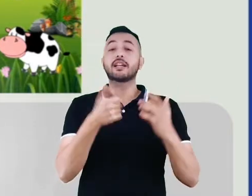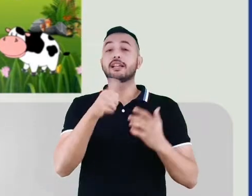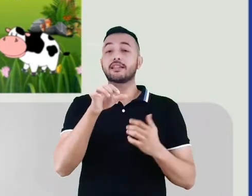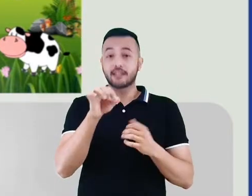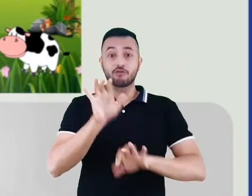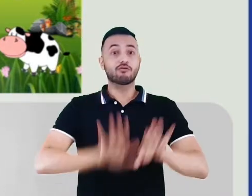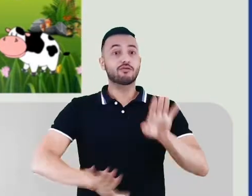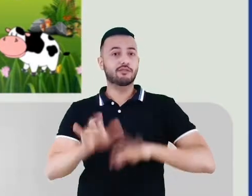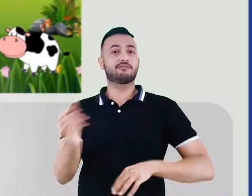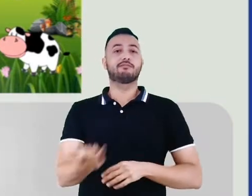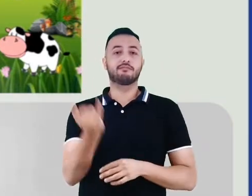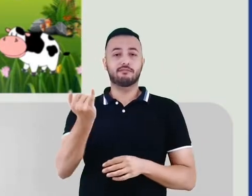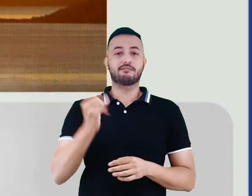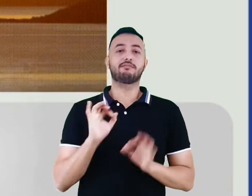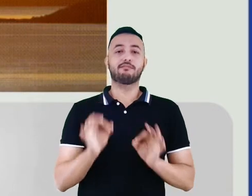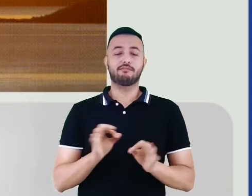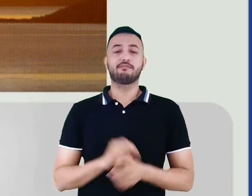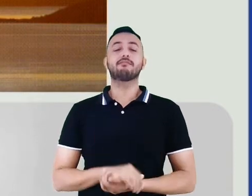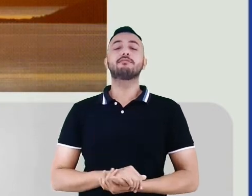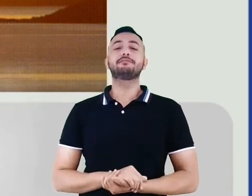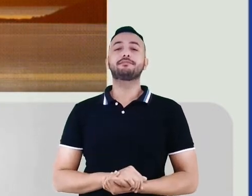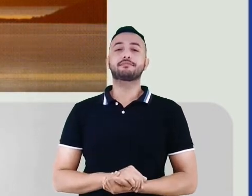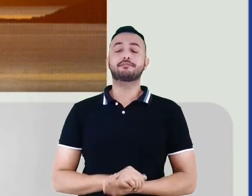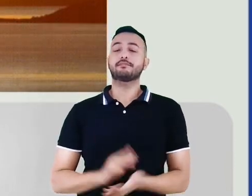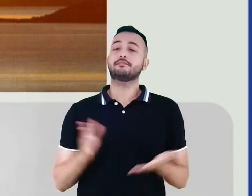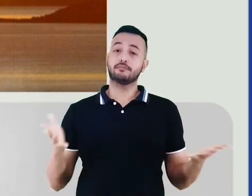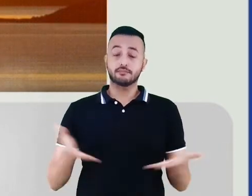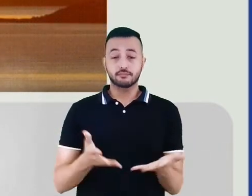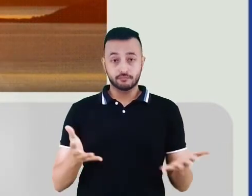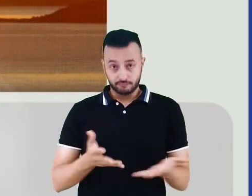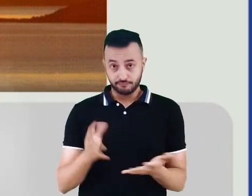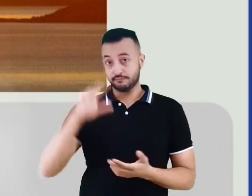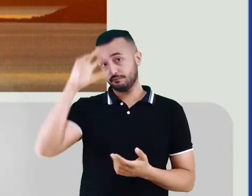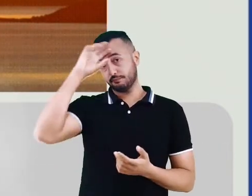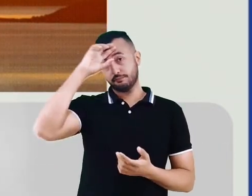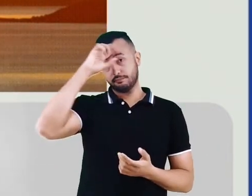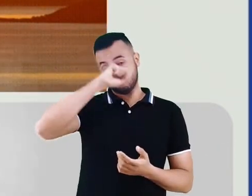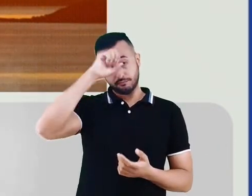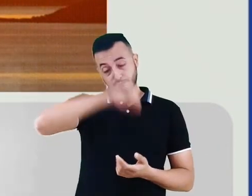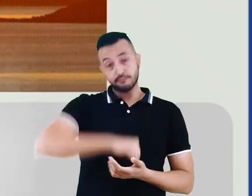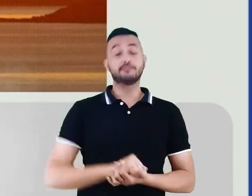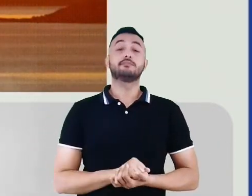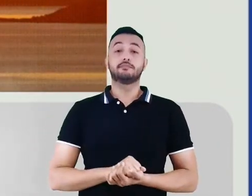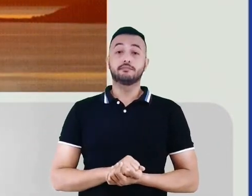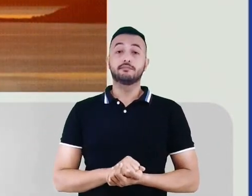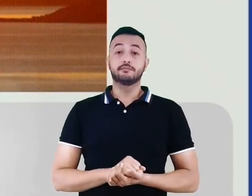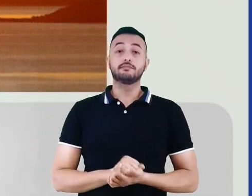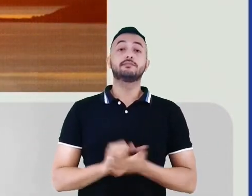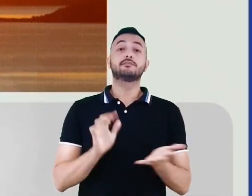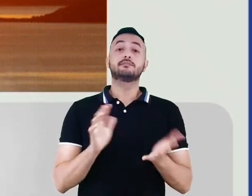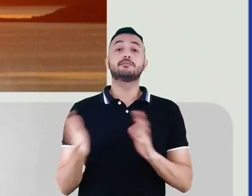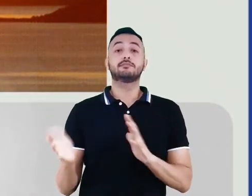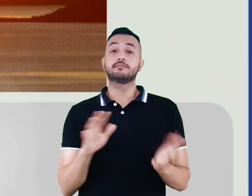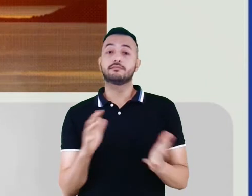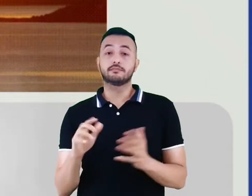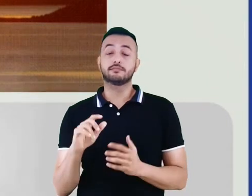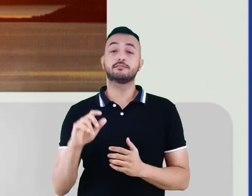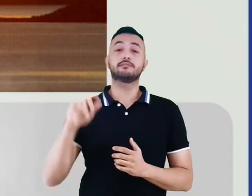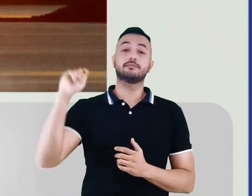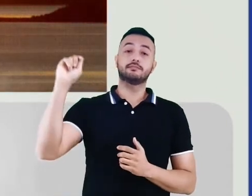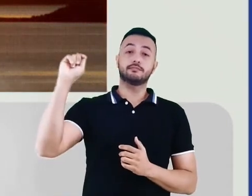super importantes, tá? Hoje, nós vamos aprender a questão dos movimentos do